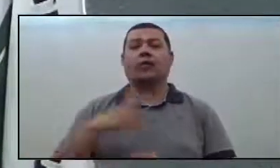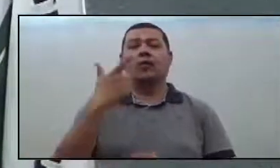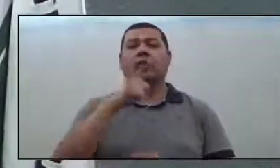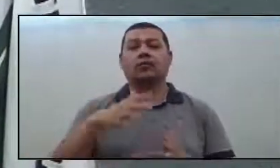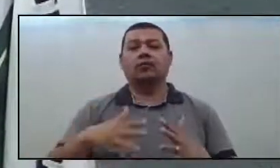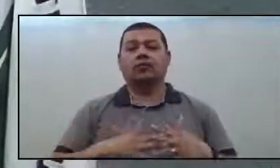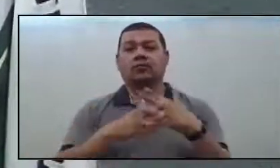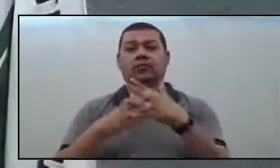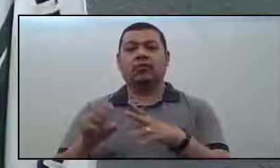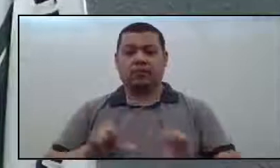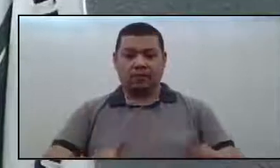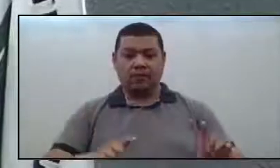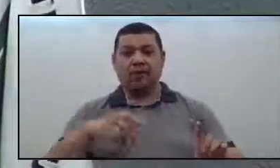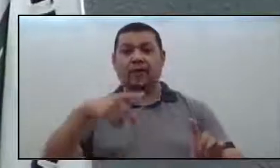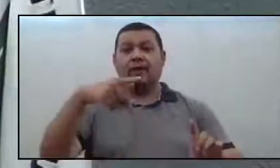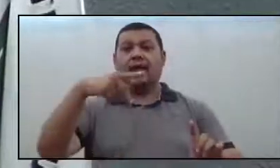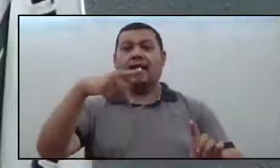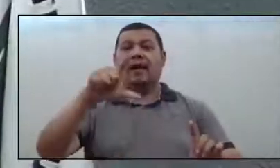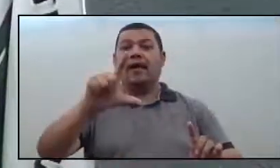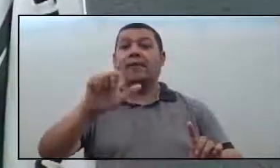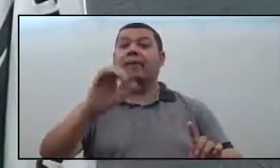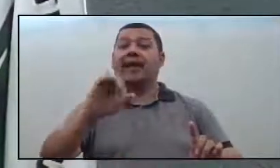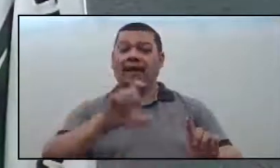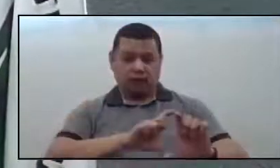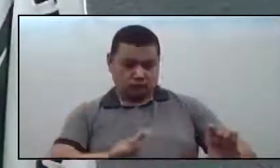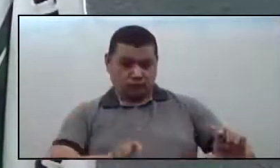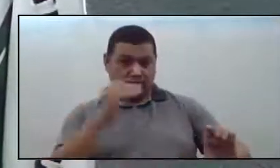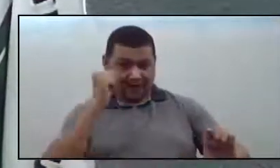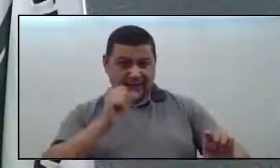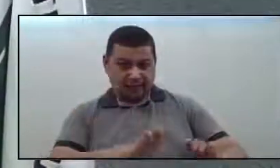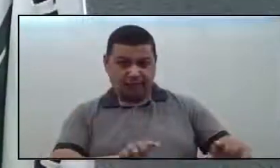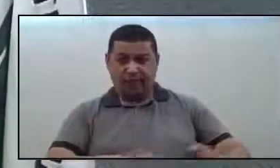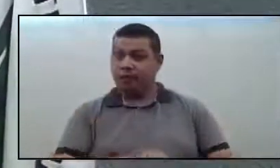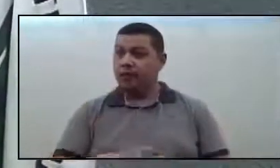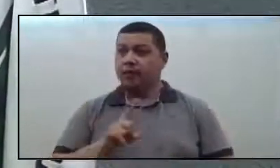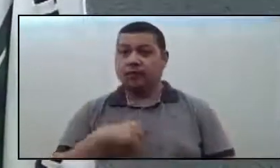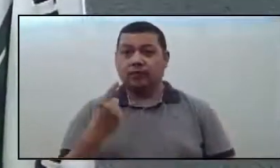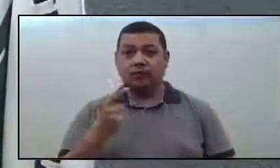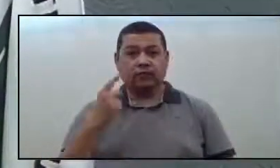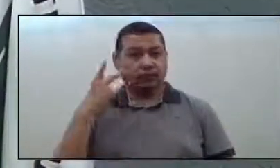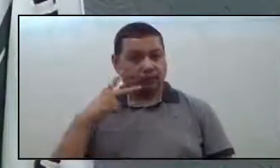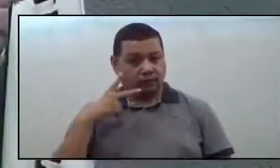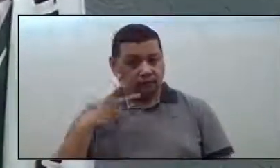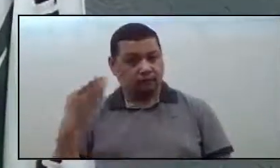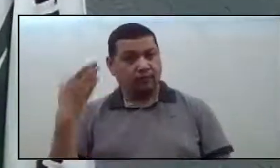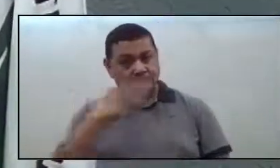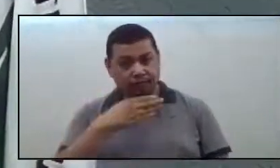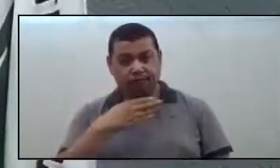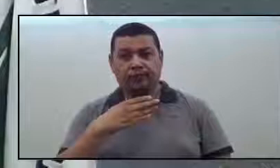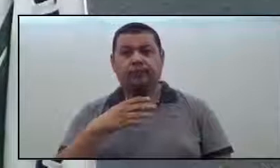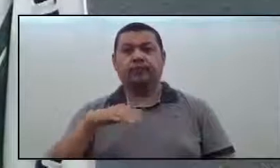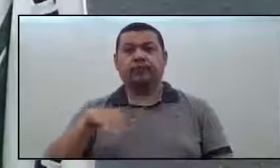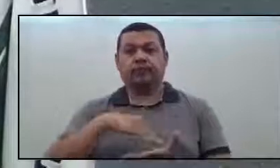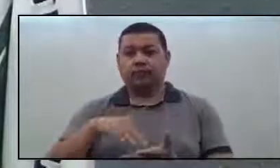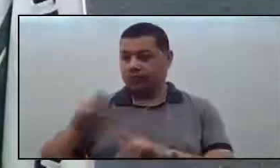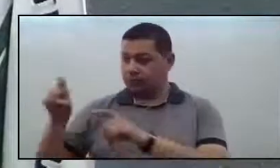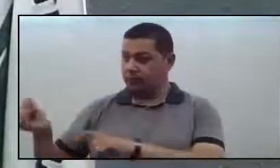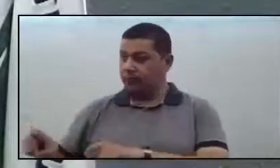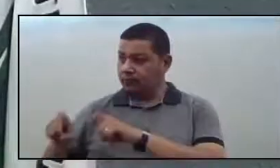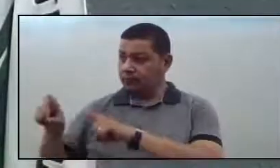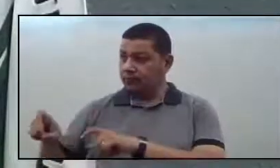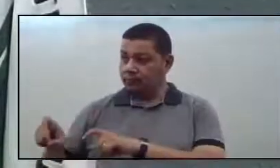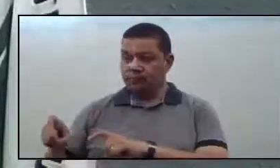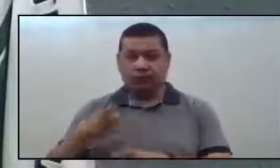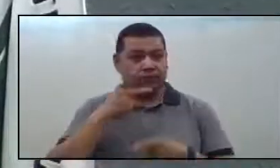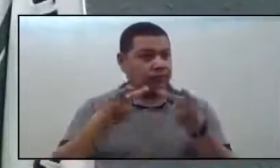placas. Nós, vereadores, estivemos também na Secretaria de Agricultura, que não foi dito